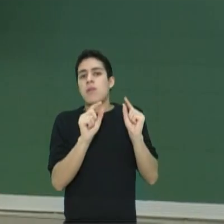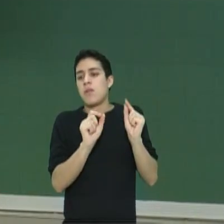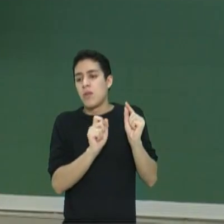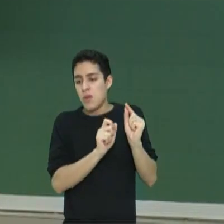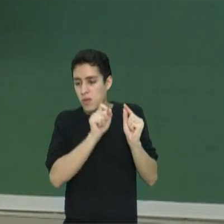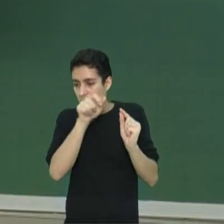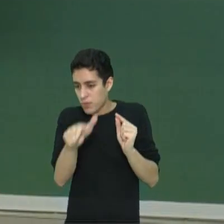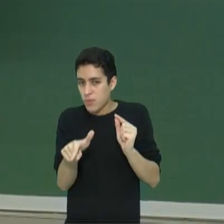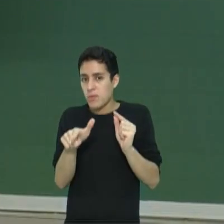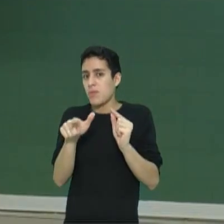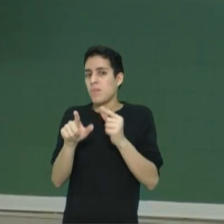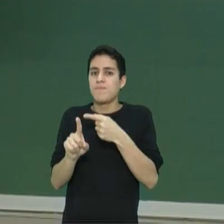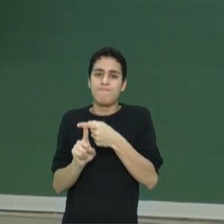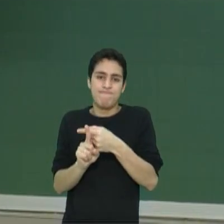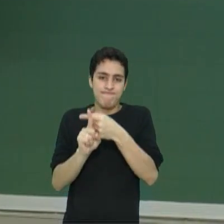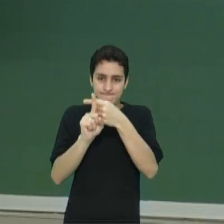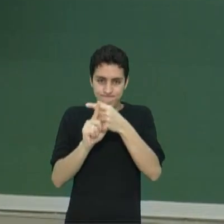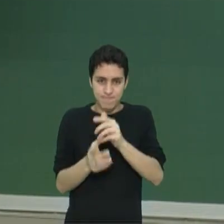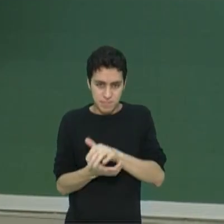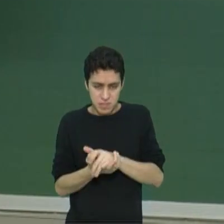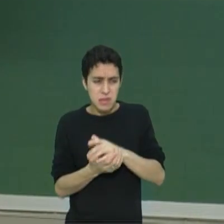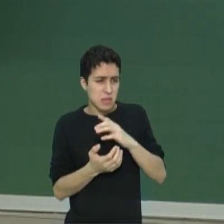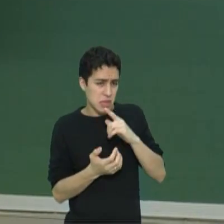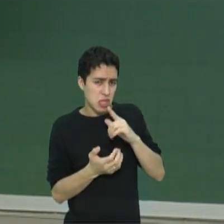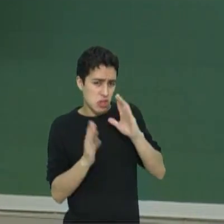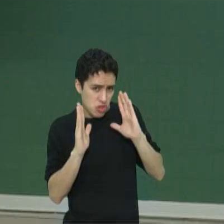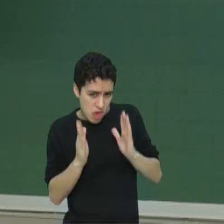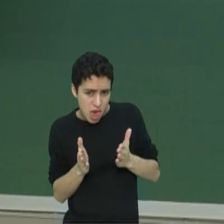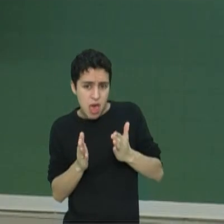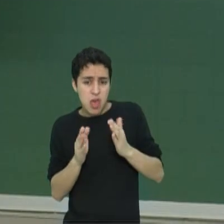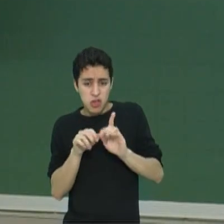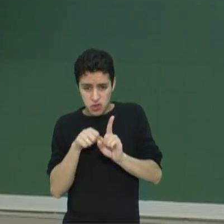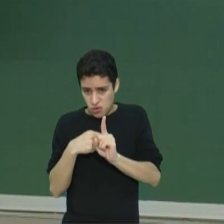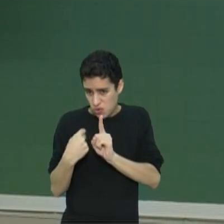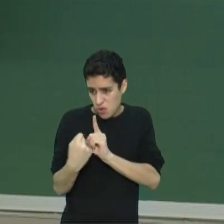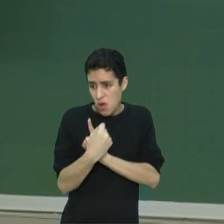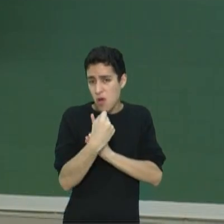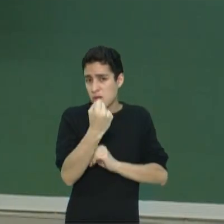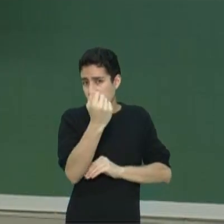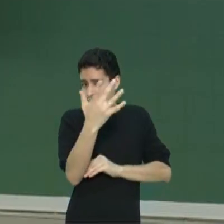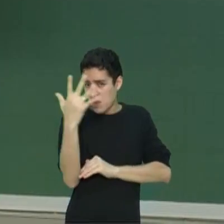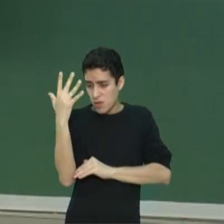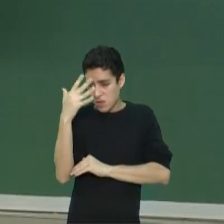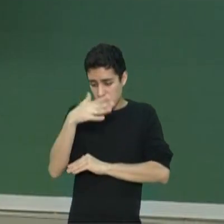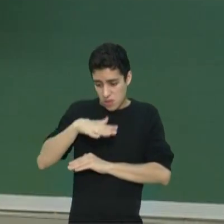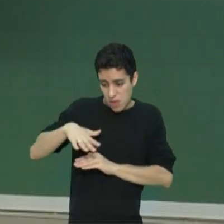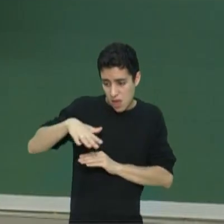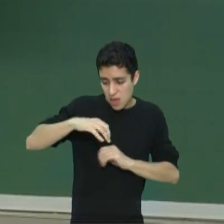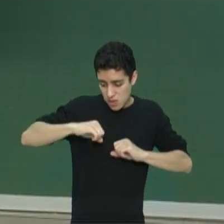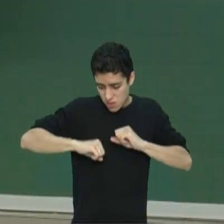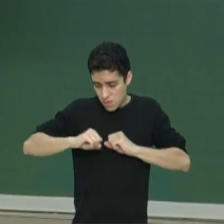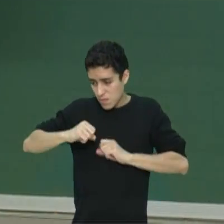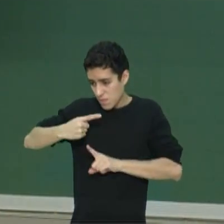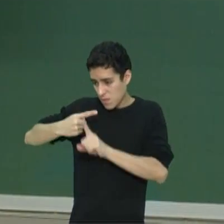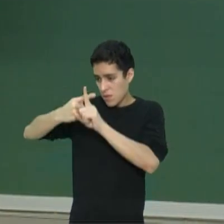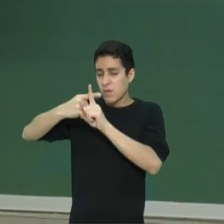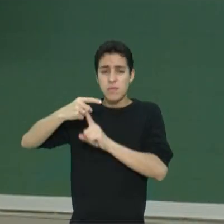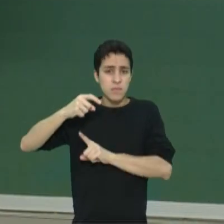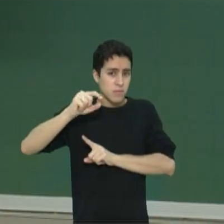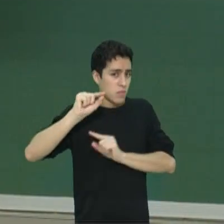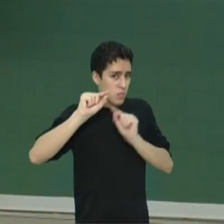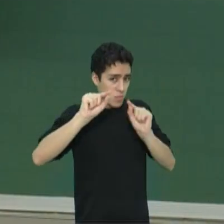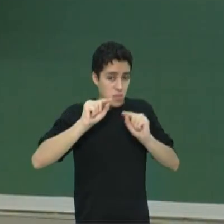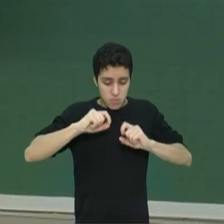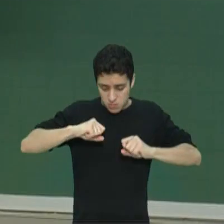sócio ambientais positivos teve Impacto socioambiental Positivo na indústria teve e o desenvolvimento industrial